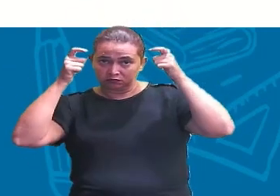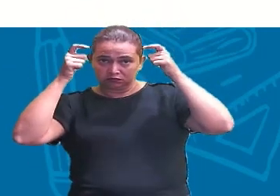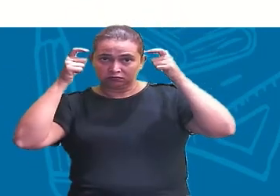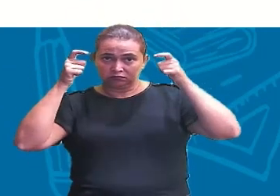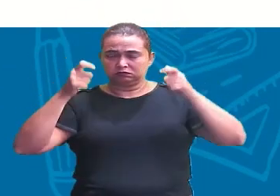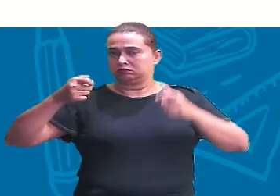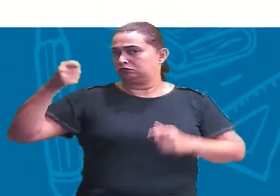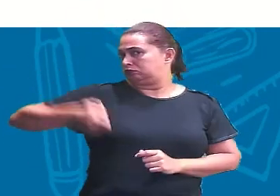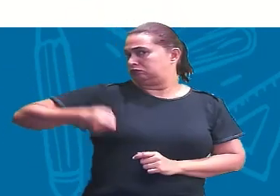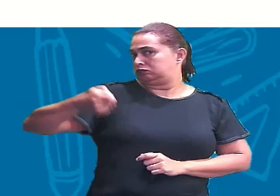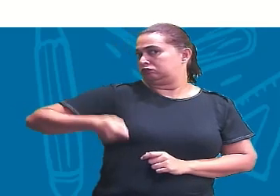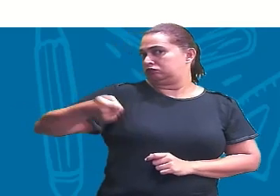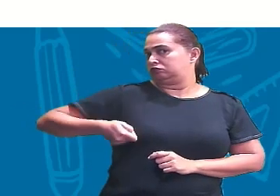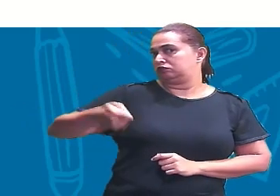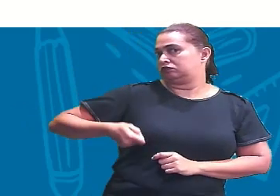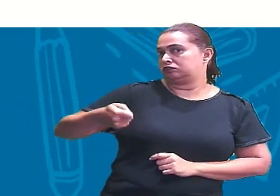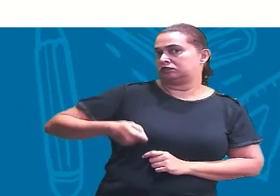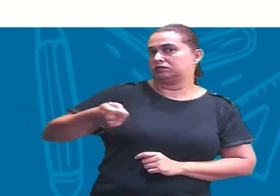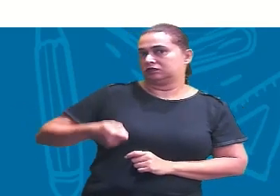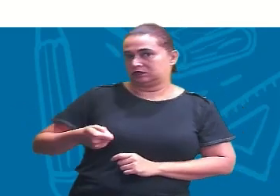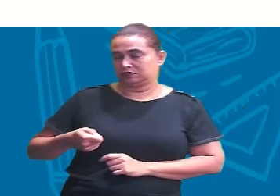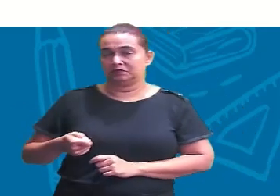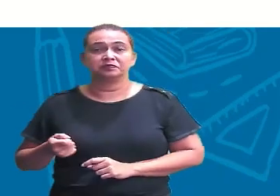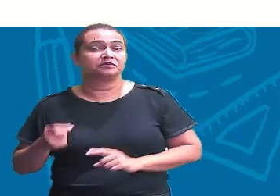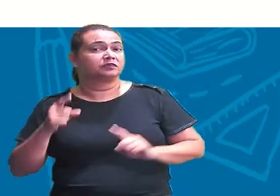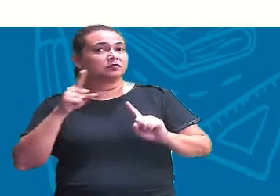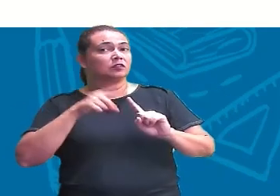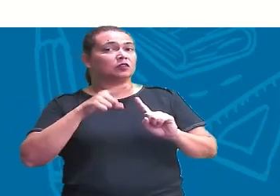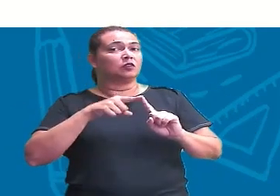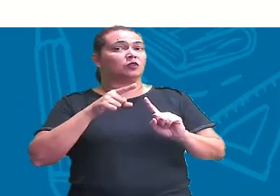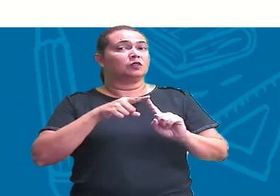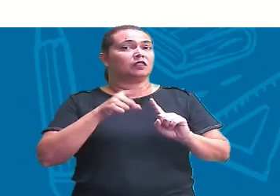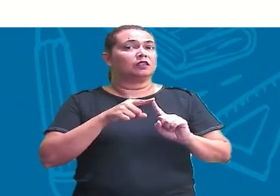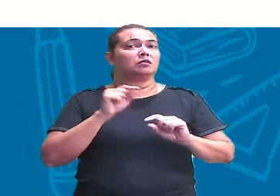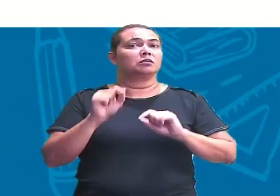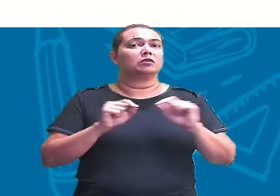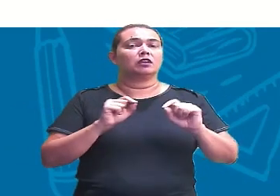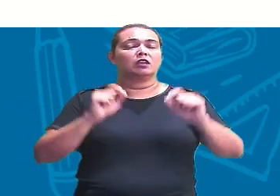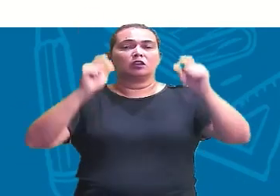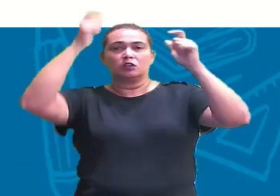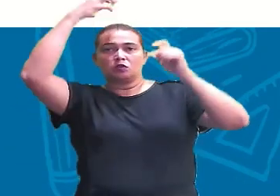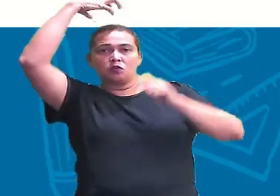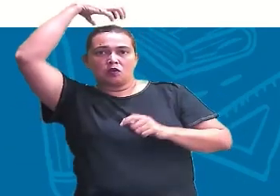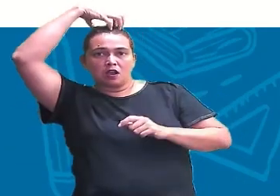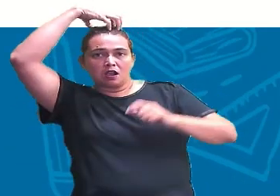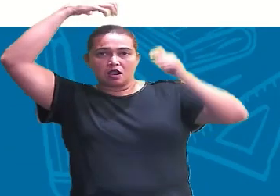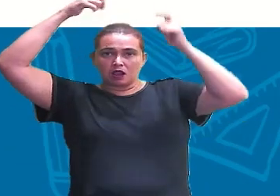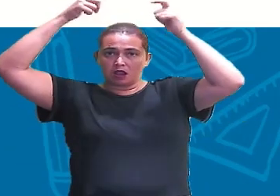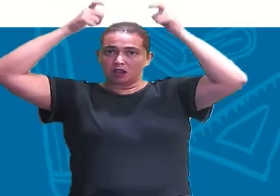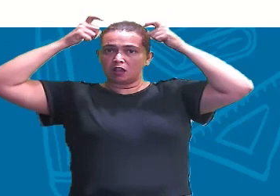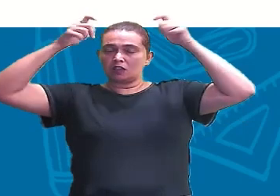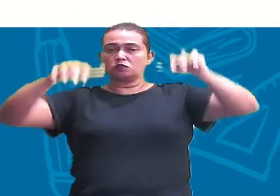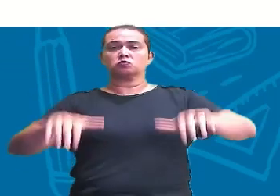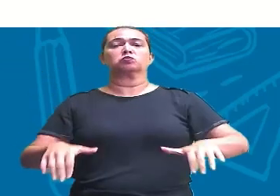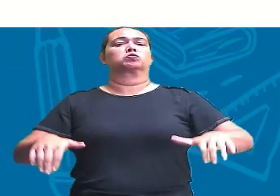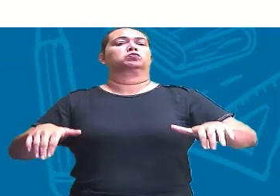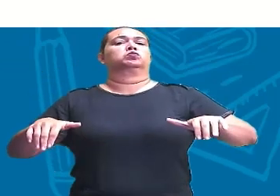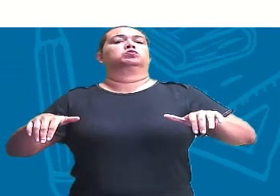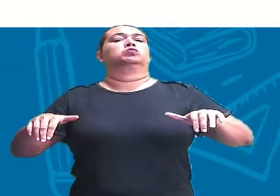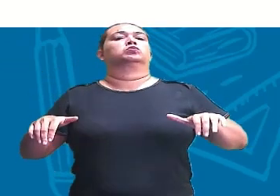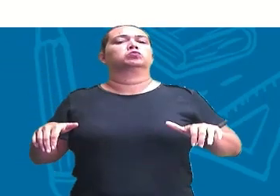monarquia absolutista é um tipo de governo onde o rei está no topo da sociedade e ele tem